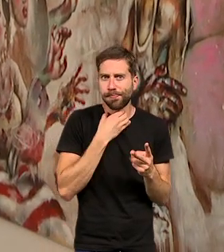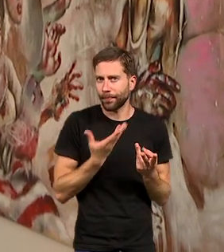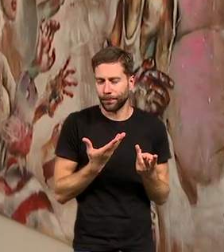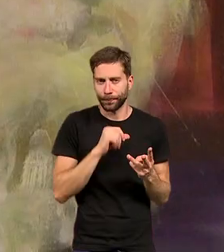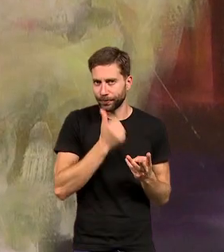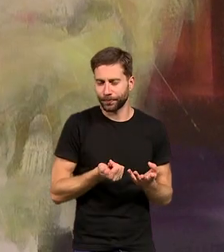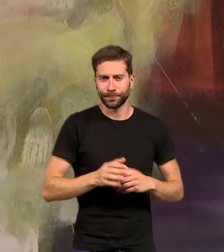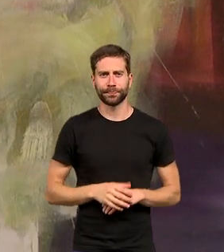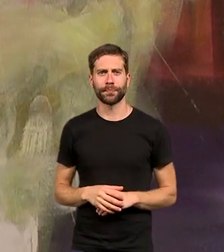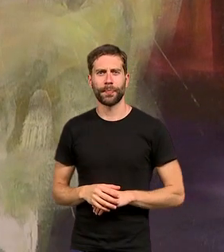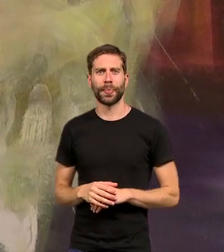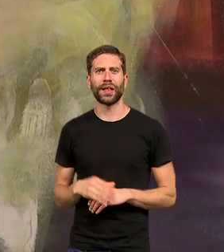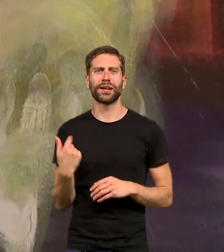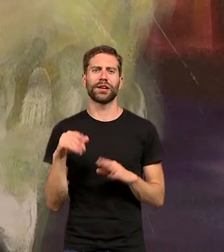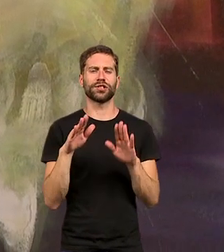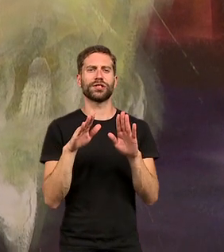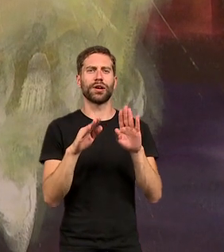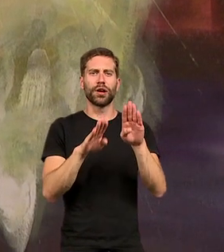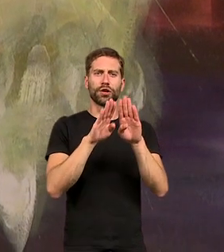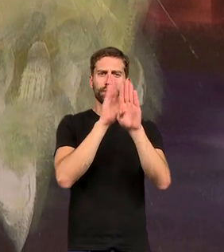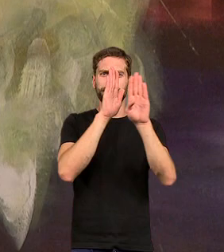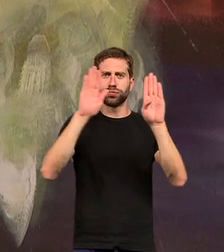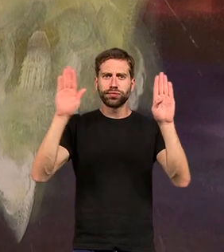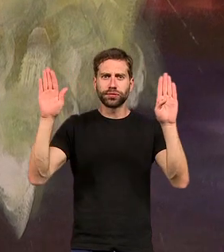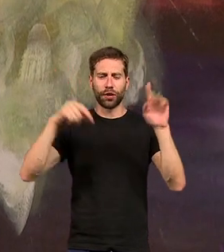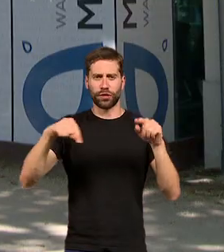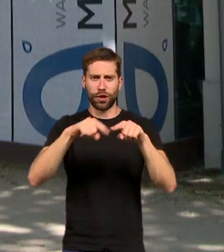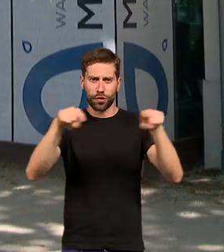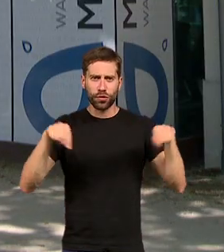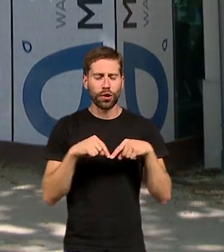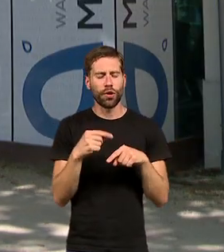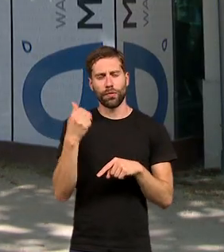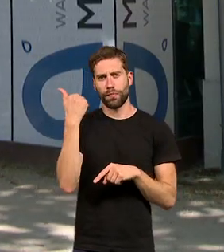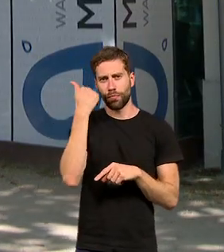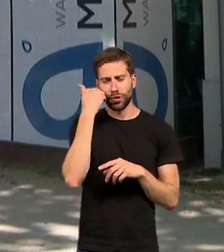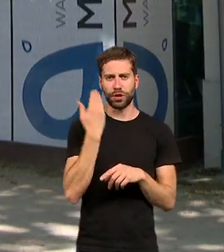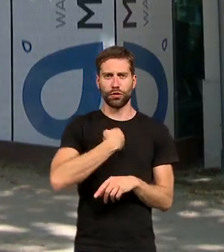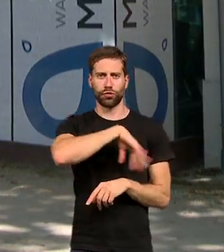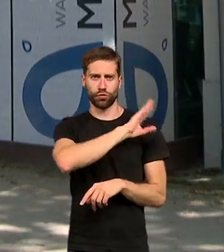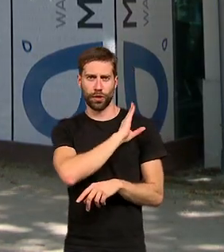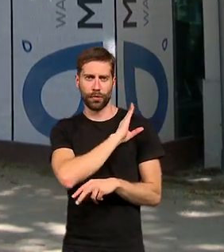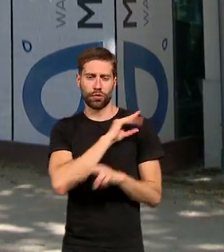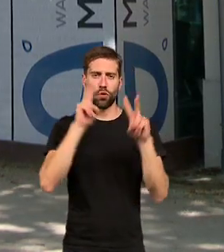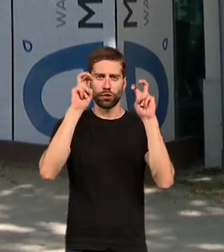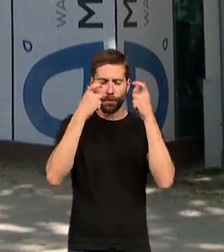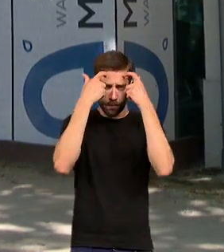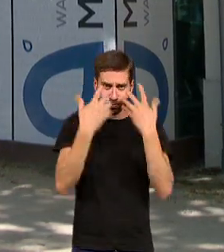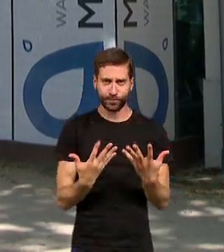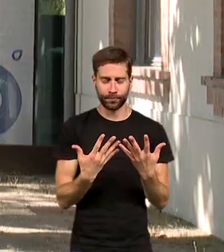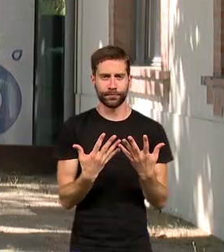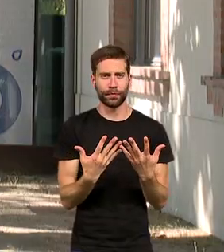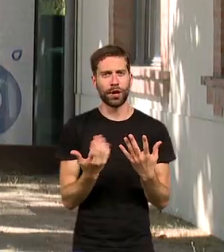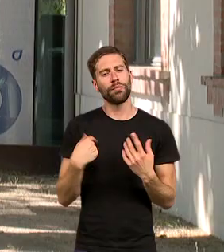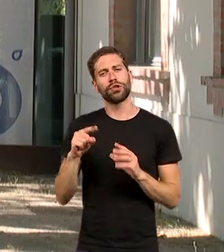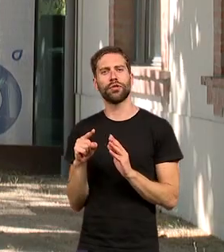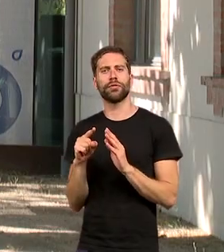Após trabalhar nesta série Timeless que trouxe para o Museu de Coimbra com a exposição Sem Chão, regressei